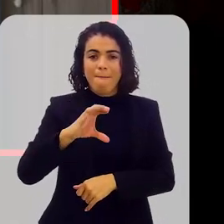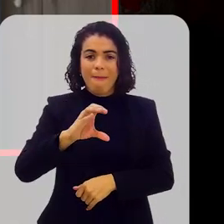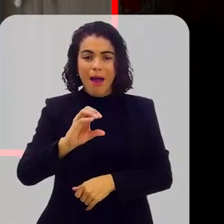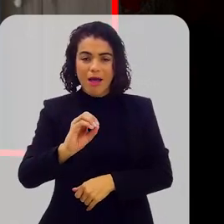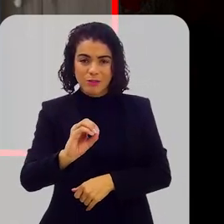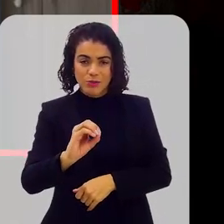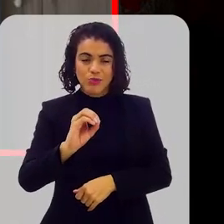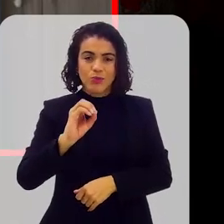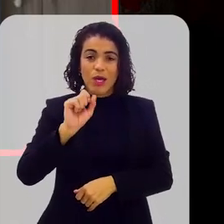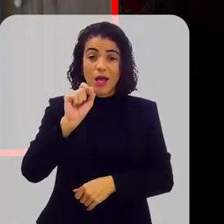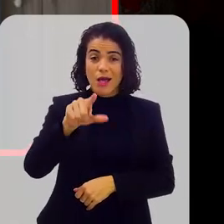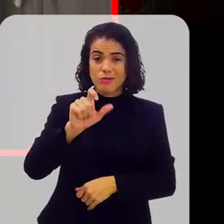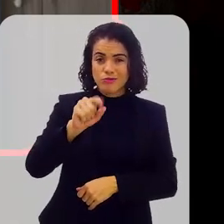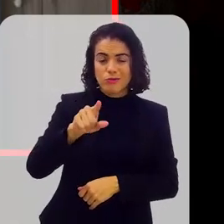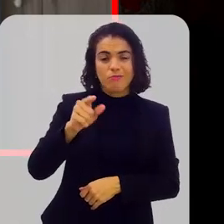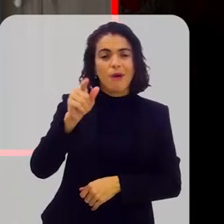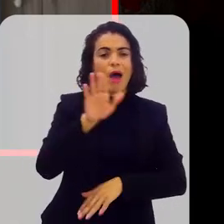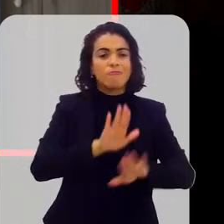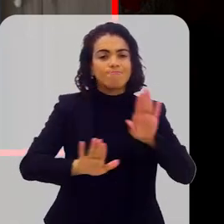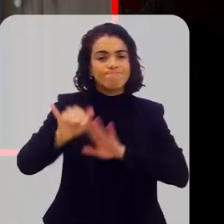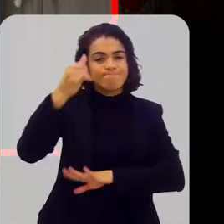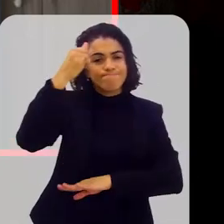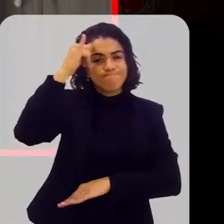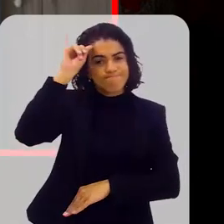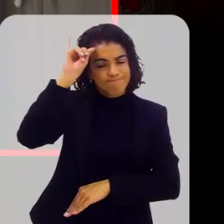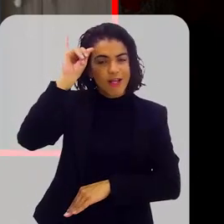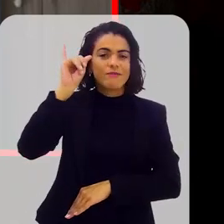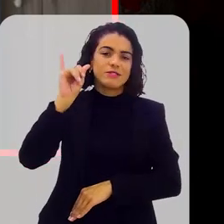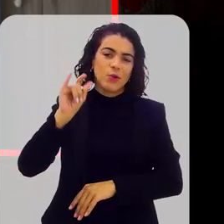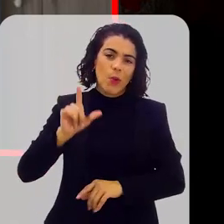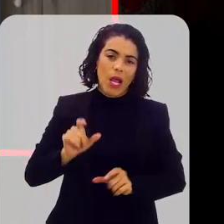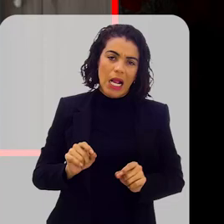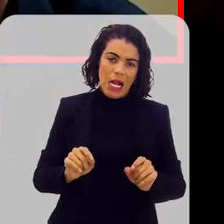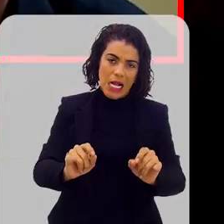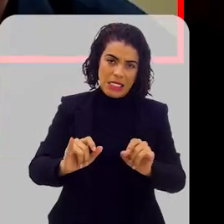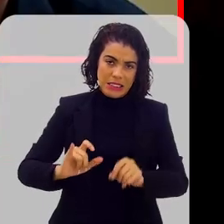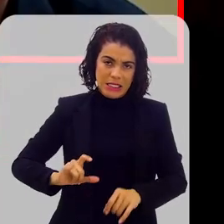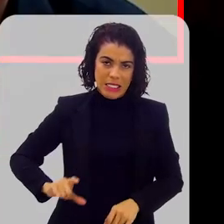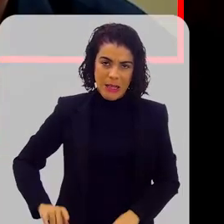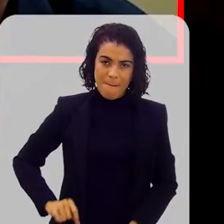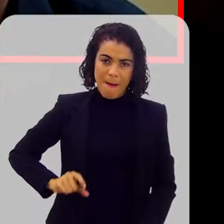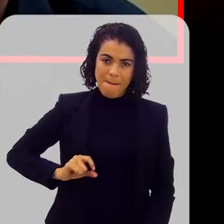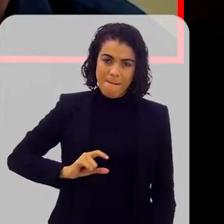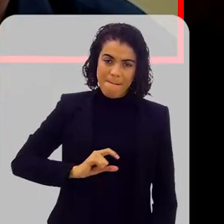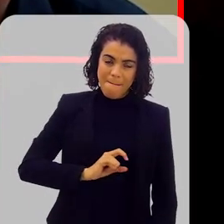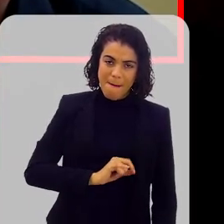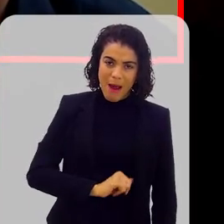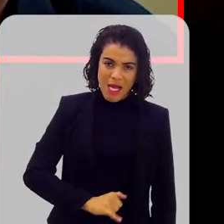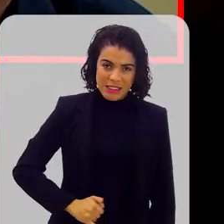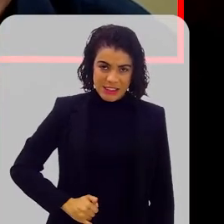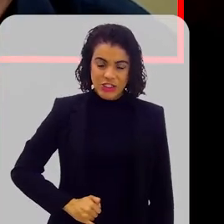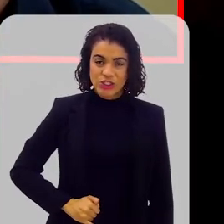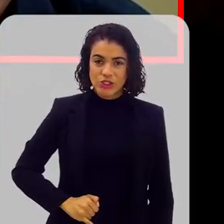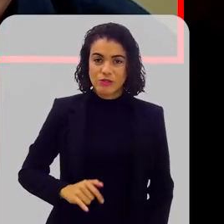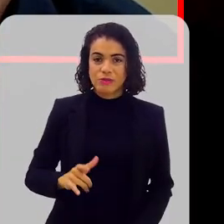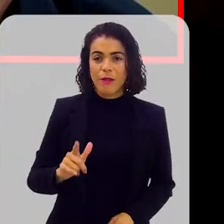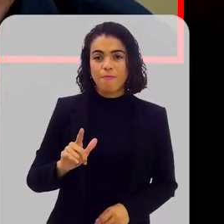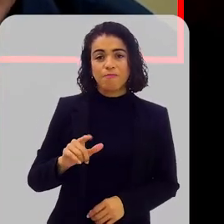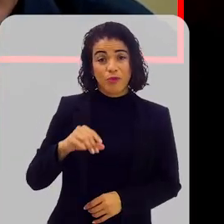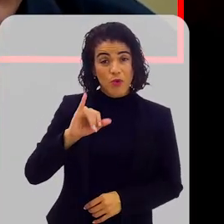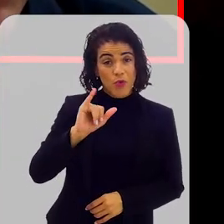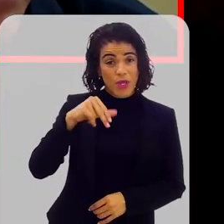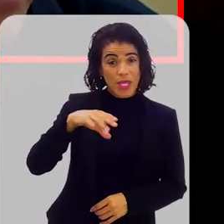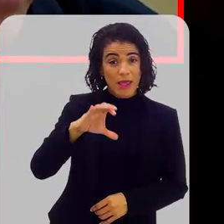campanha O Março Azul para a prevenção do câncer de intestino. O INCA aderiu ao Março Azul? A gente